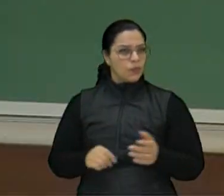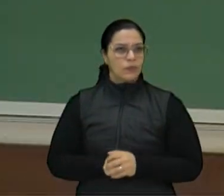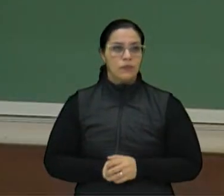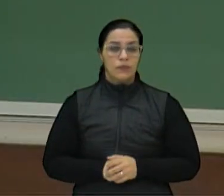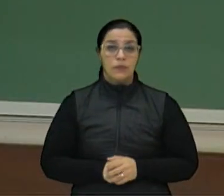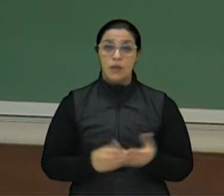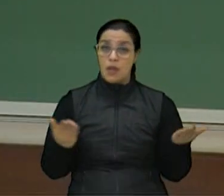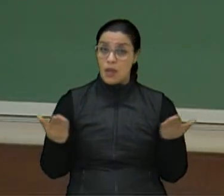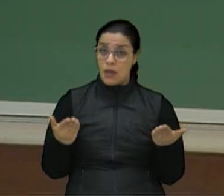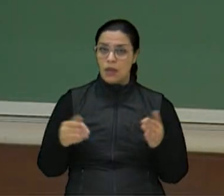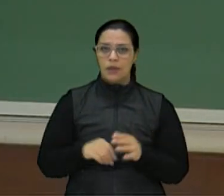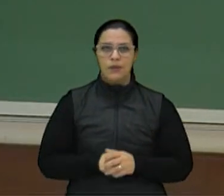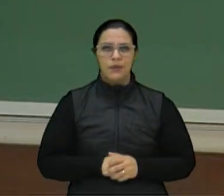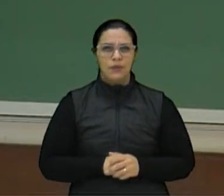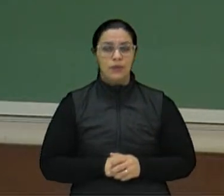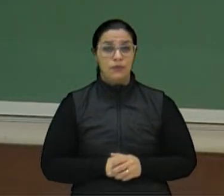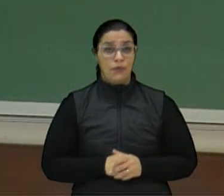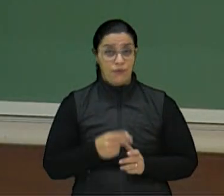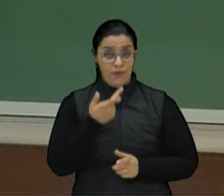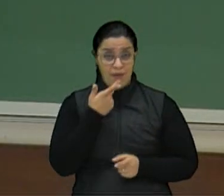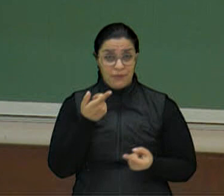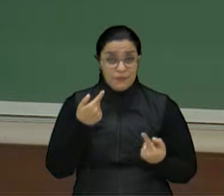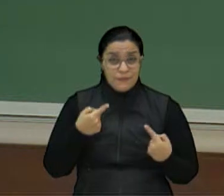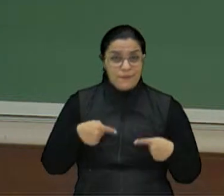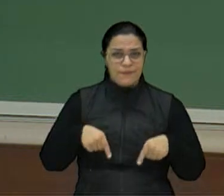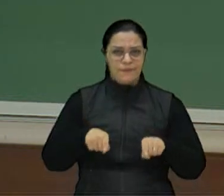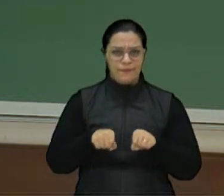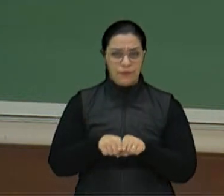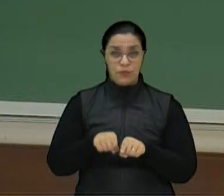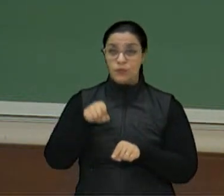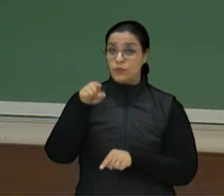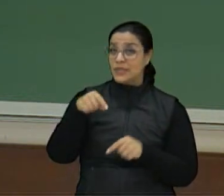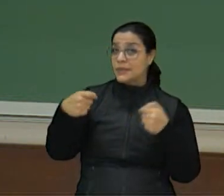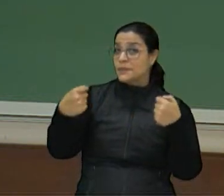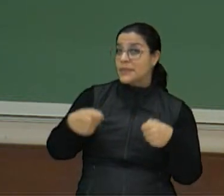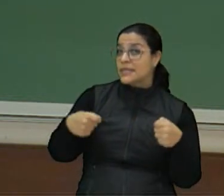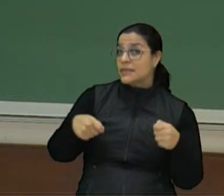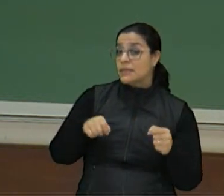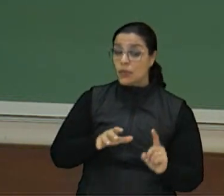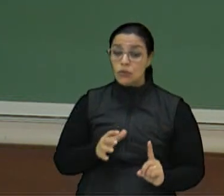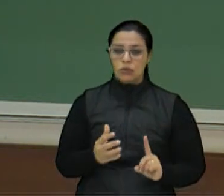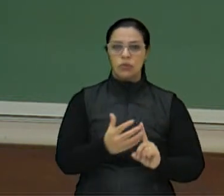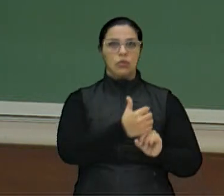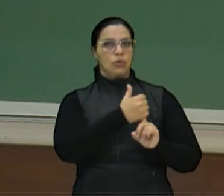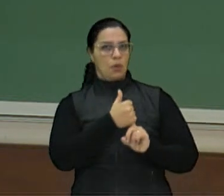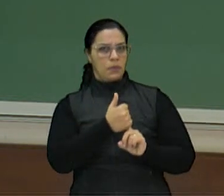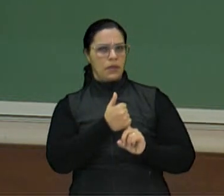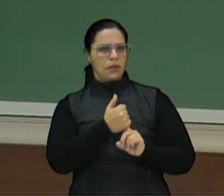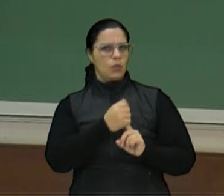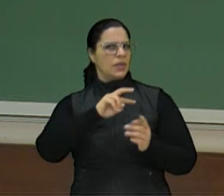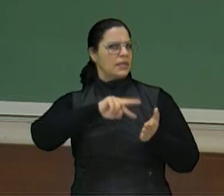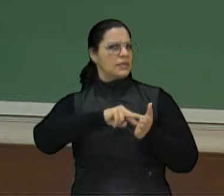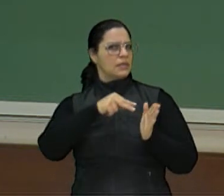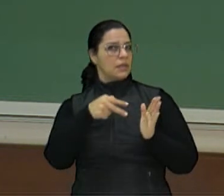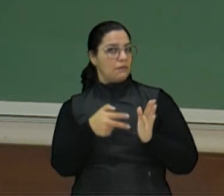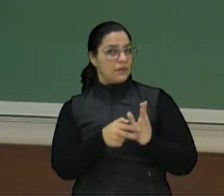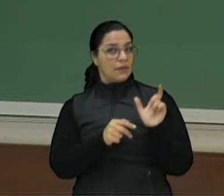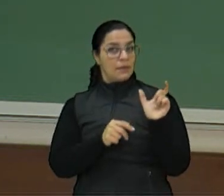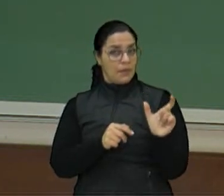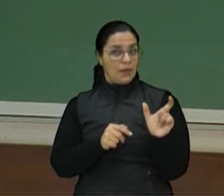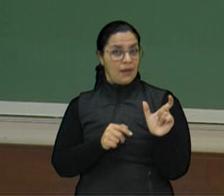Eu vou argumentar de novo. Você tem que dominar esta ideia.